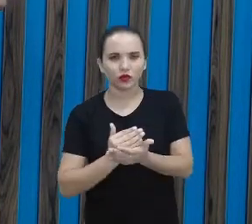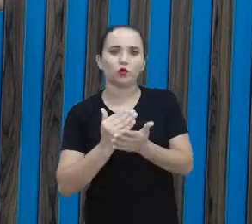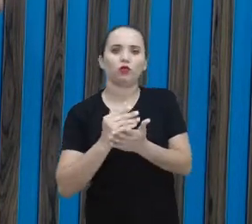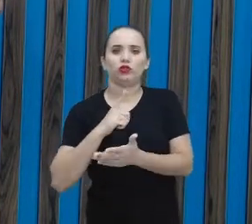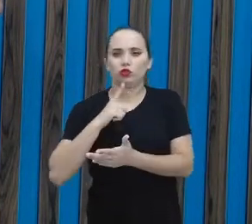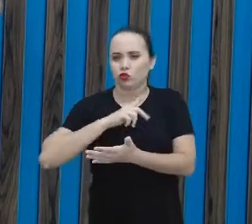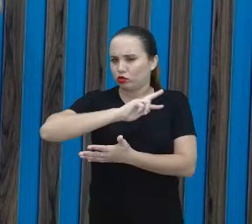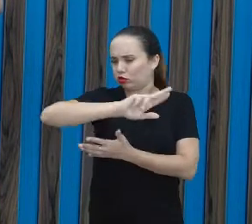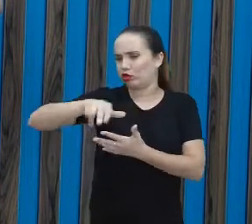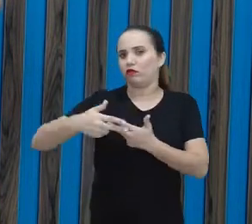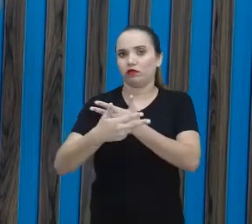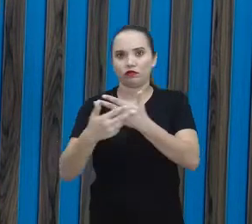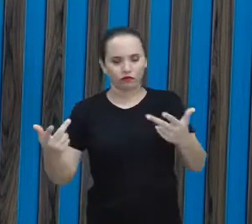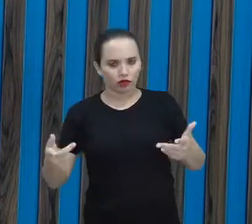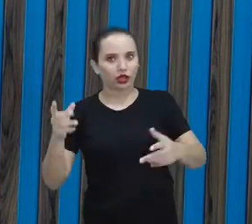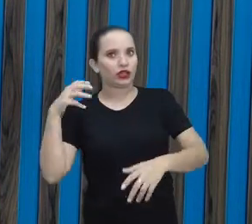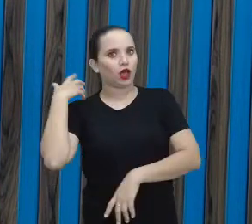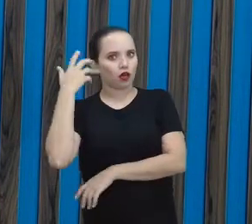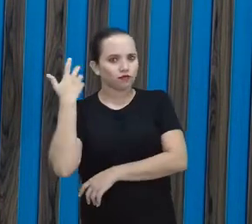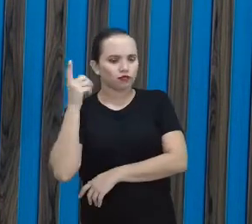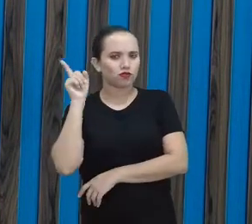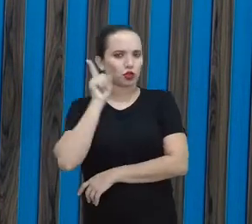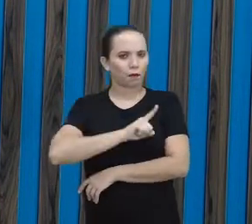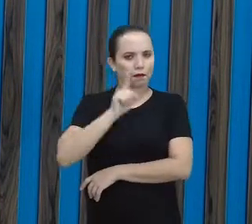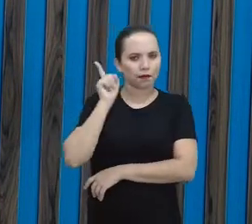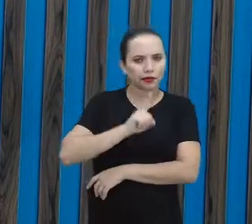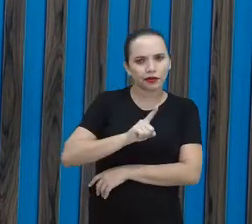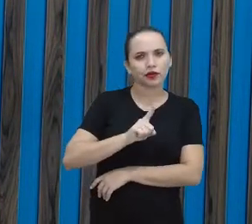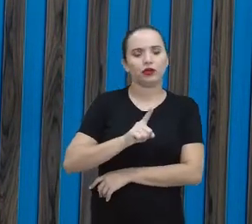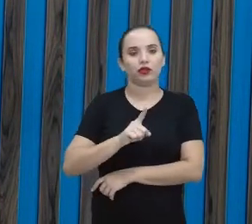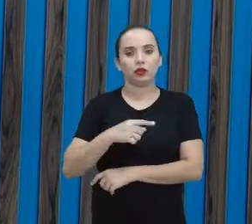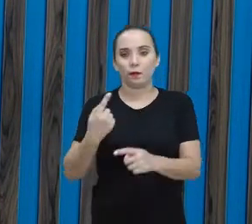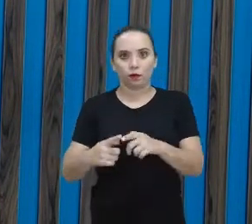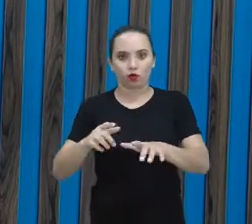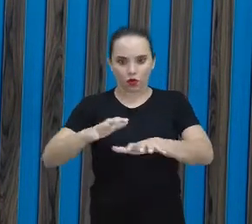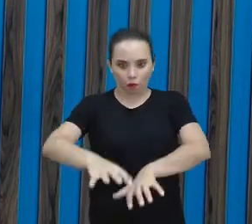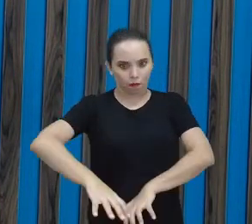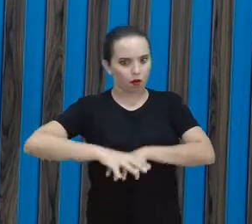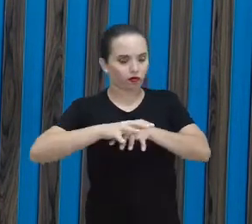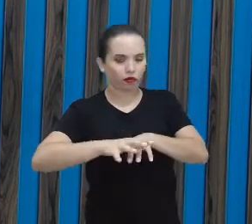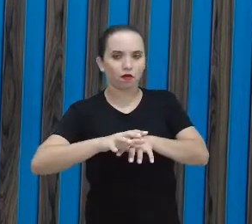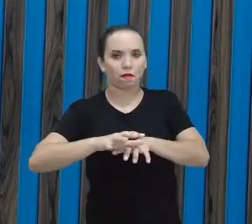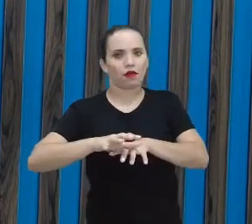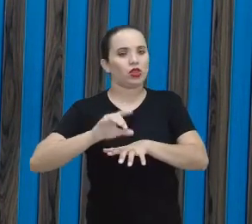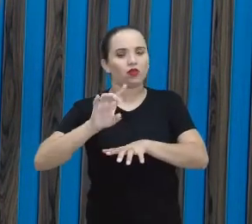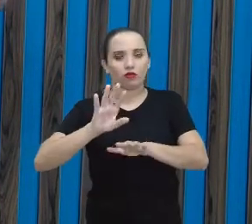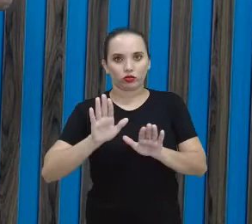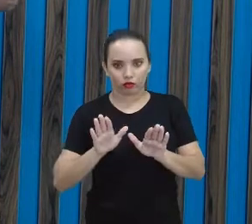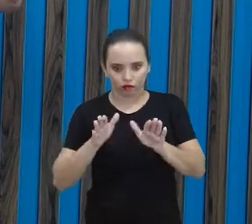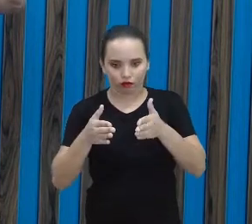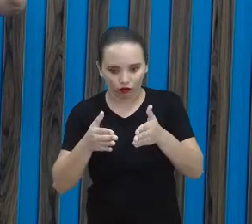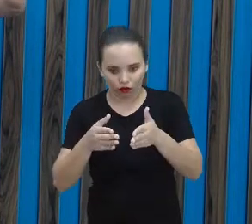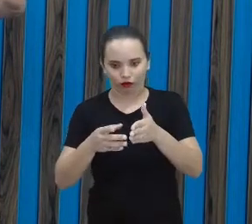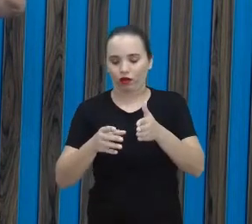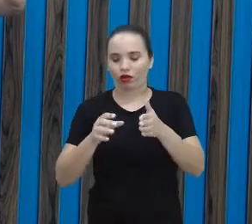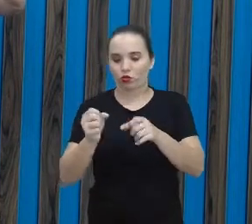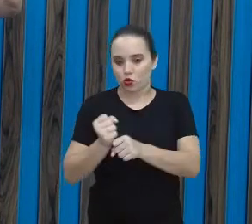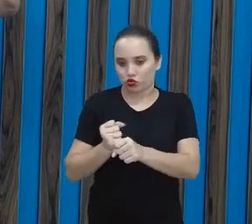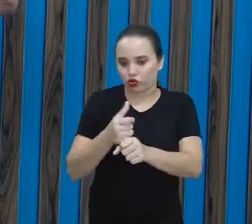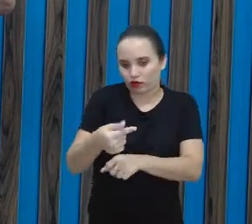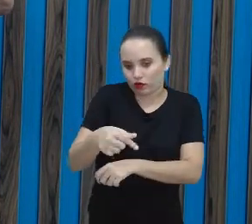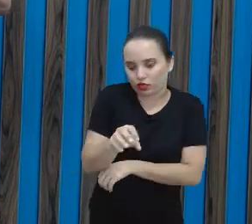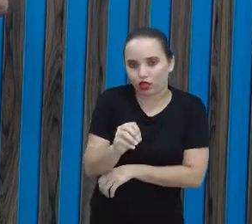vários ícones da música americana ao longo do... Porque o movimento armorial ele não foi focado na década de 70, ele começou ali, mas